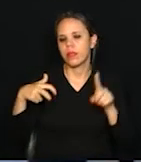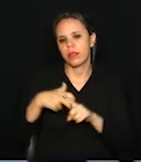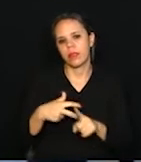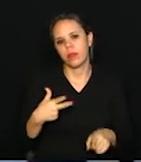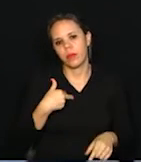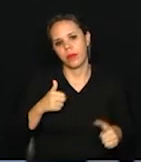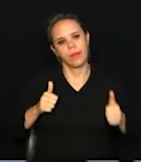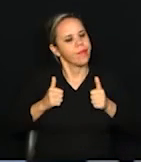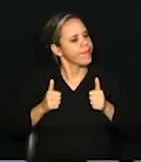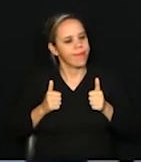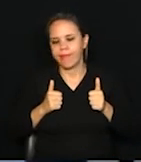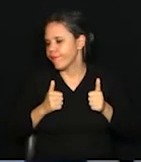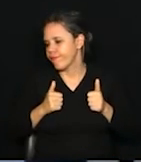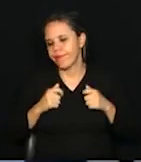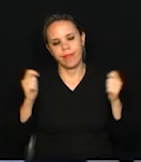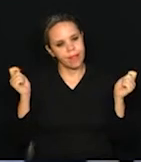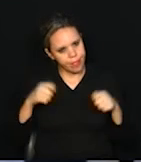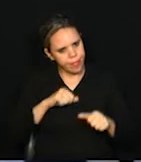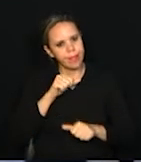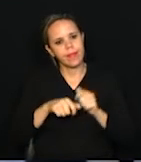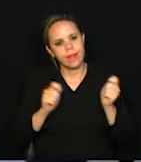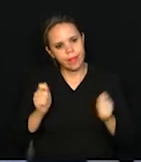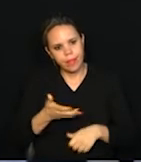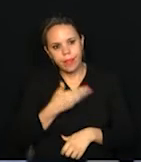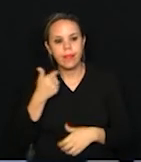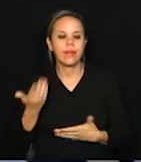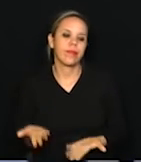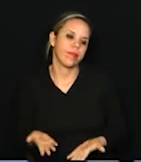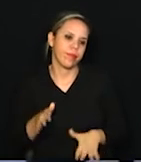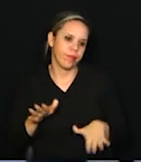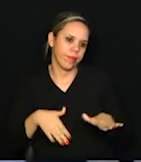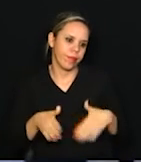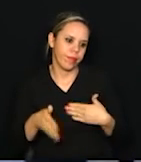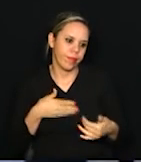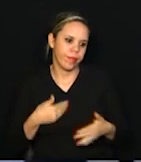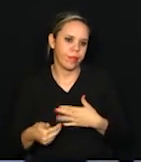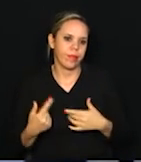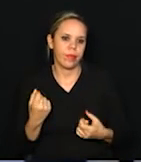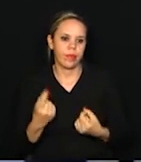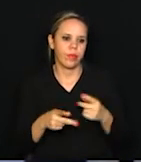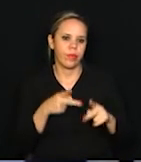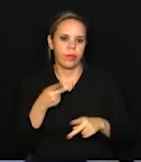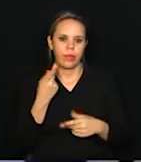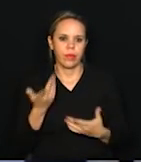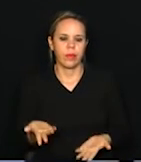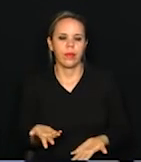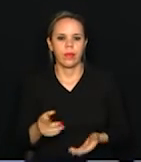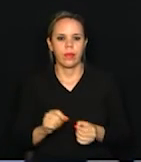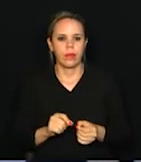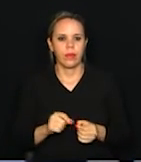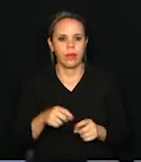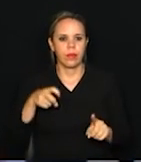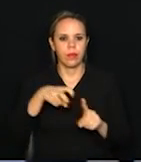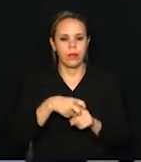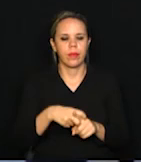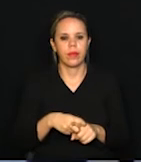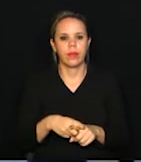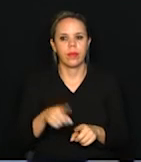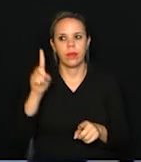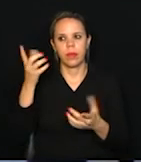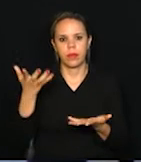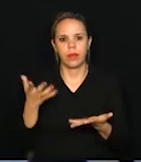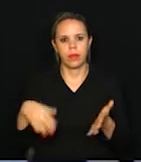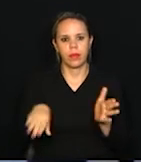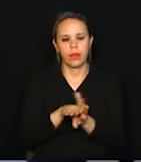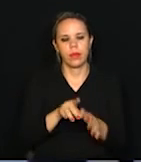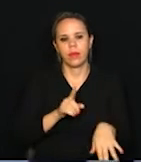nos desmobilizar. E é possível mudar, porque, independentemente de alguns que dizem que você foi atropelado porque Deus quis, porque